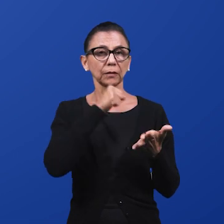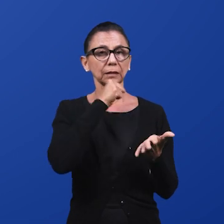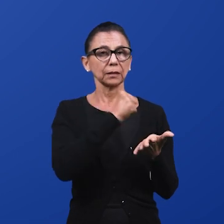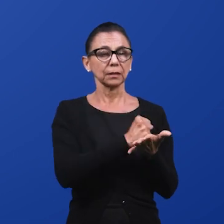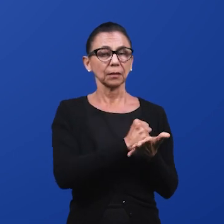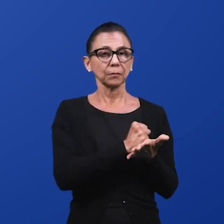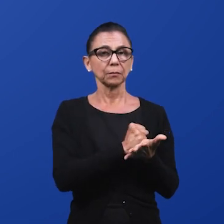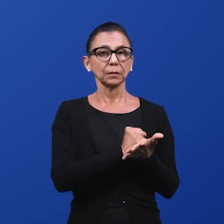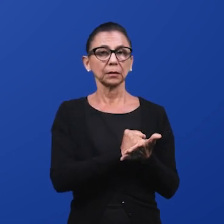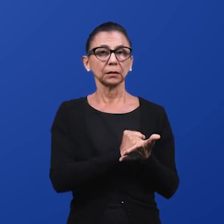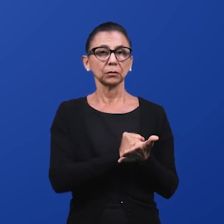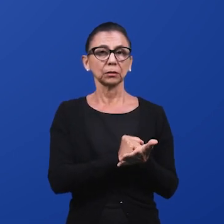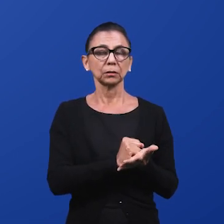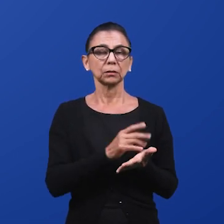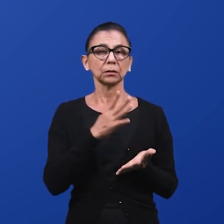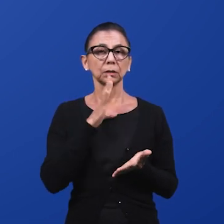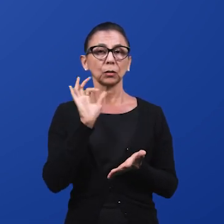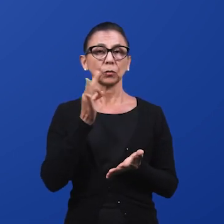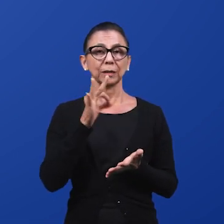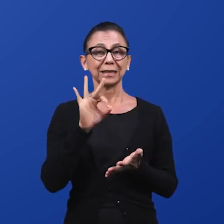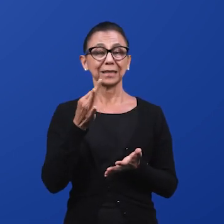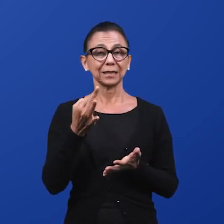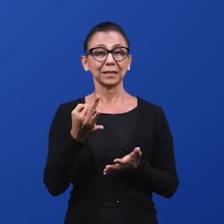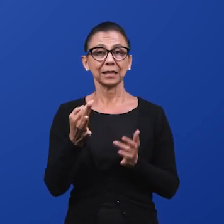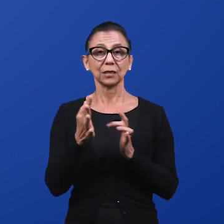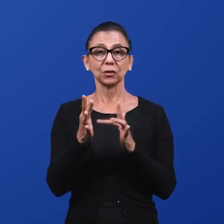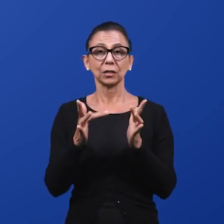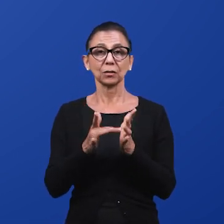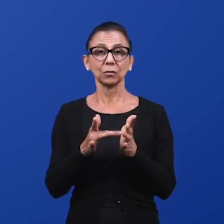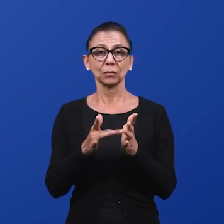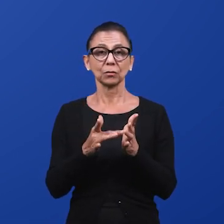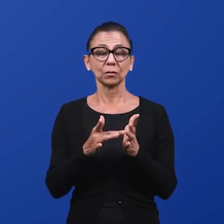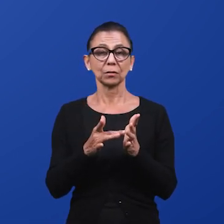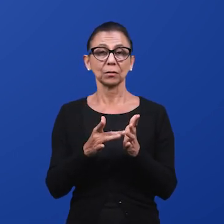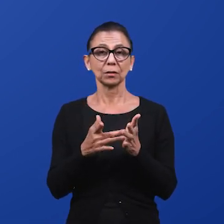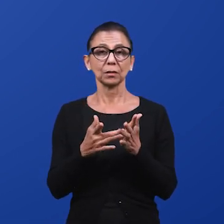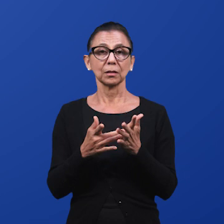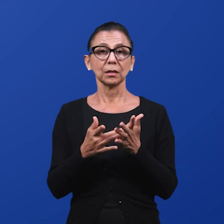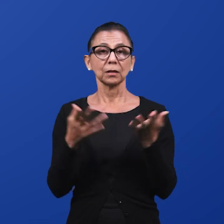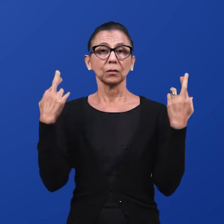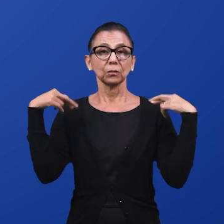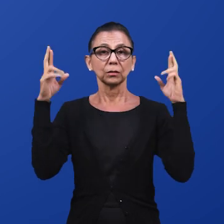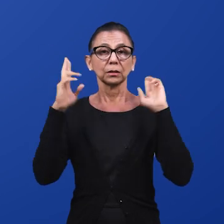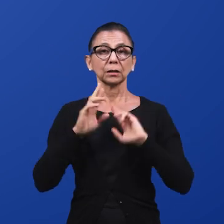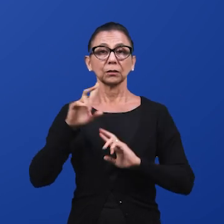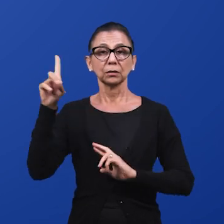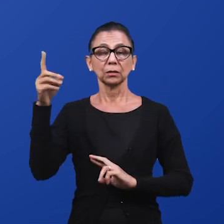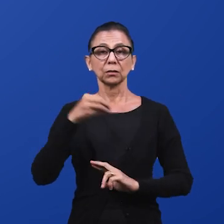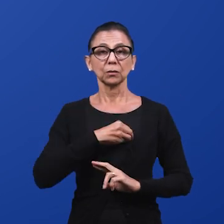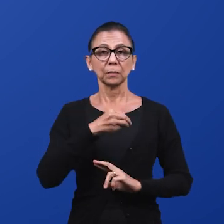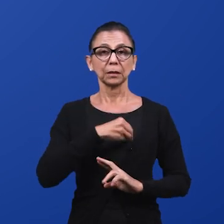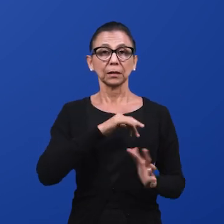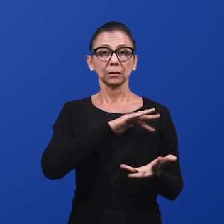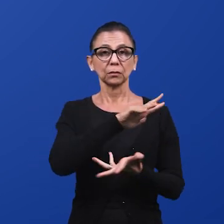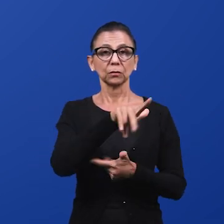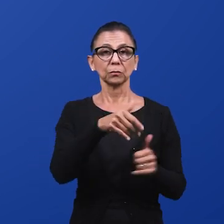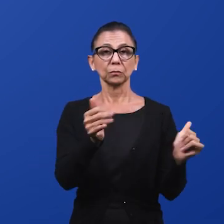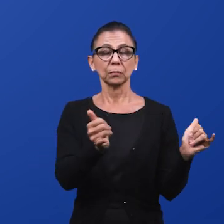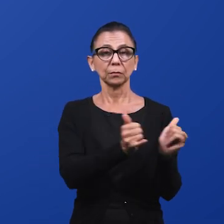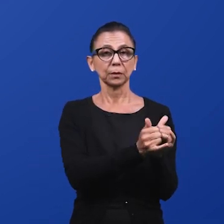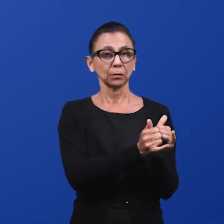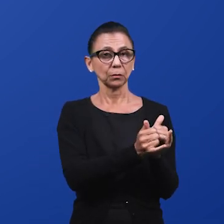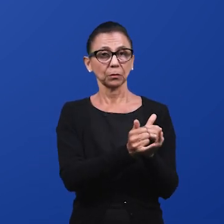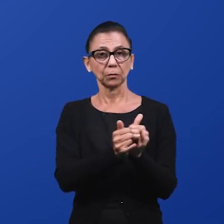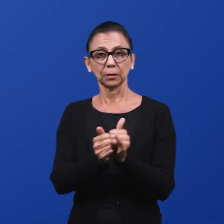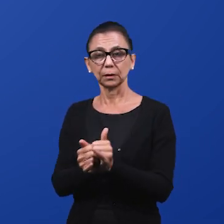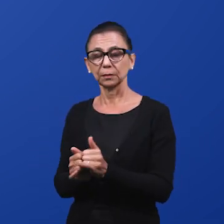de conhecer a Jesus como o Cordeiro de Deus que tira o pecado do mundo. E o